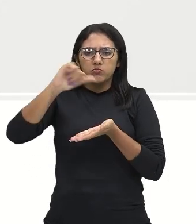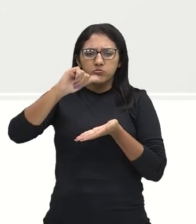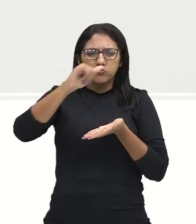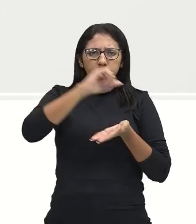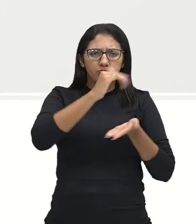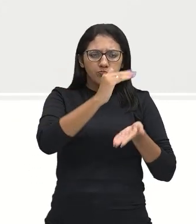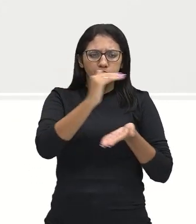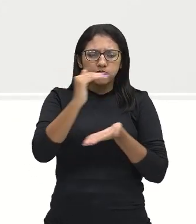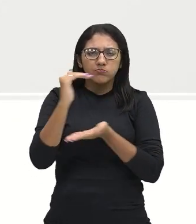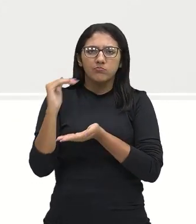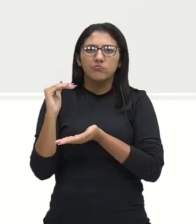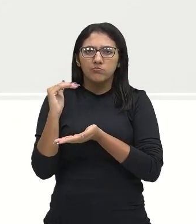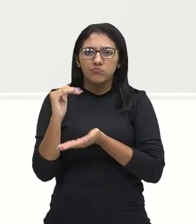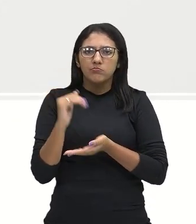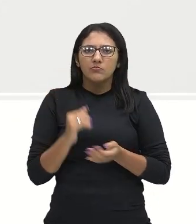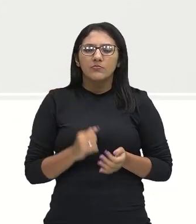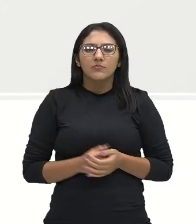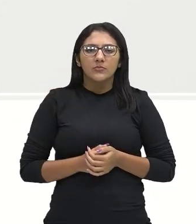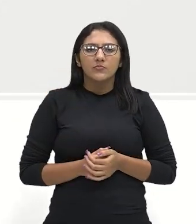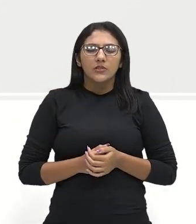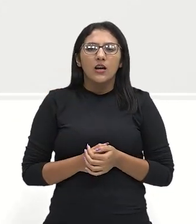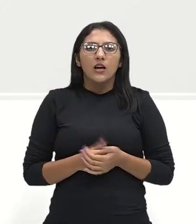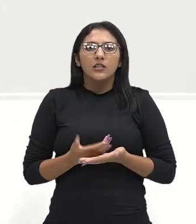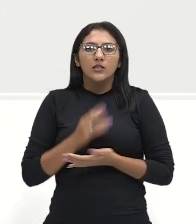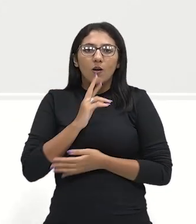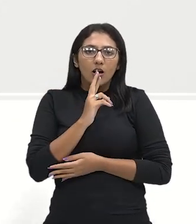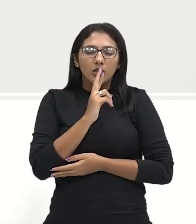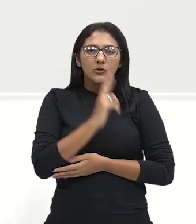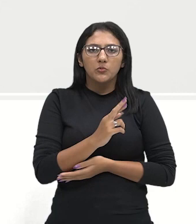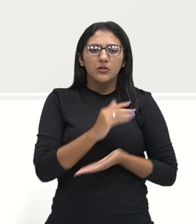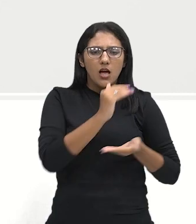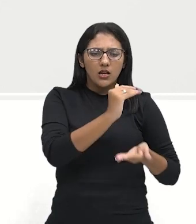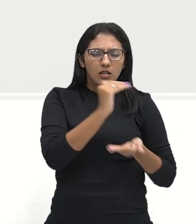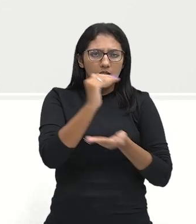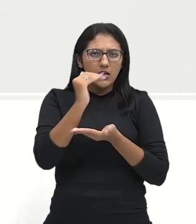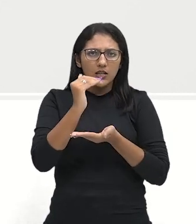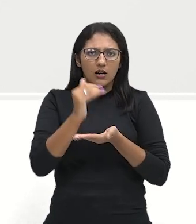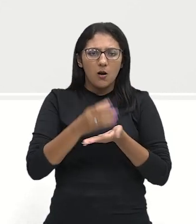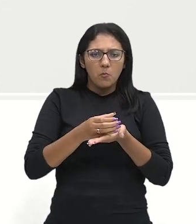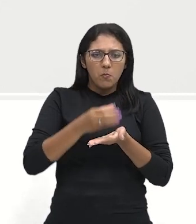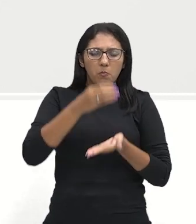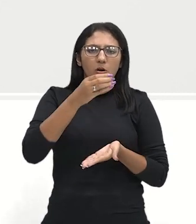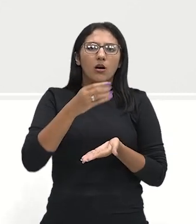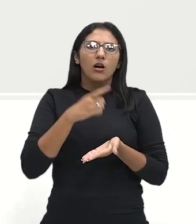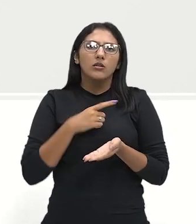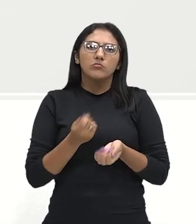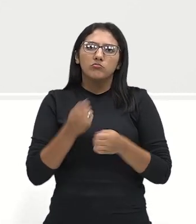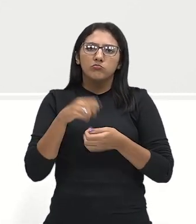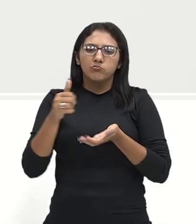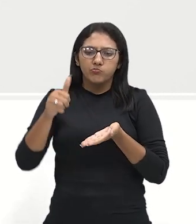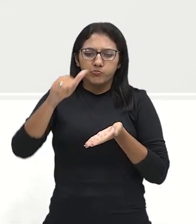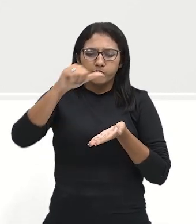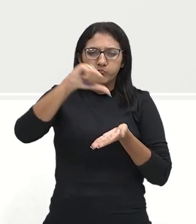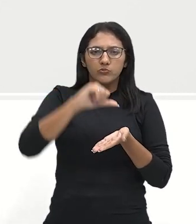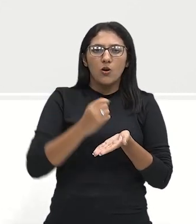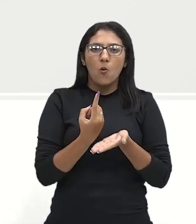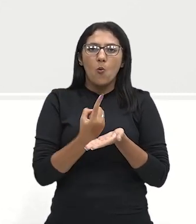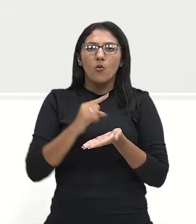cada recipiente? Então, em cada recipiente deve ser colocado